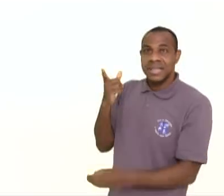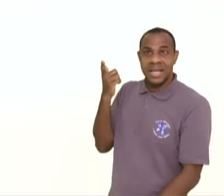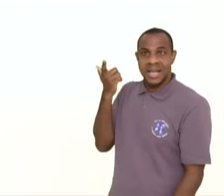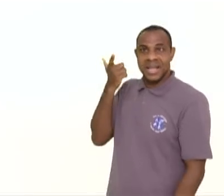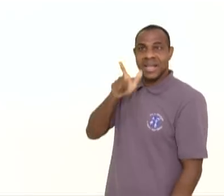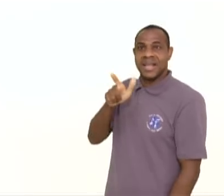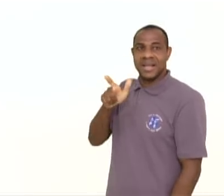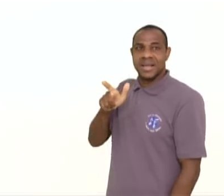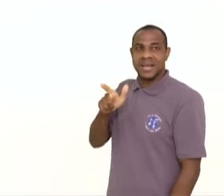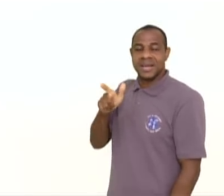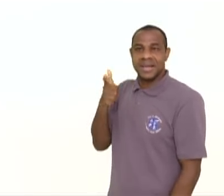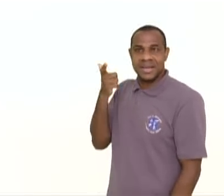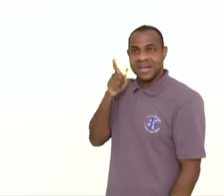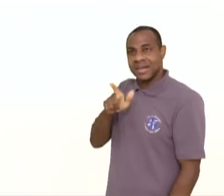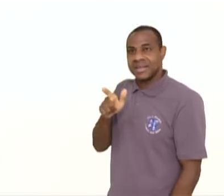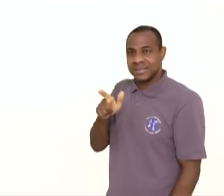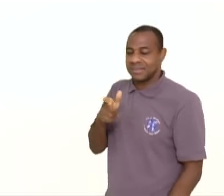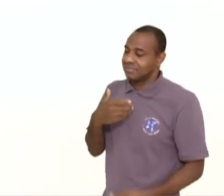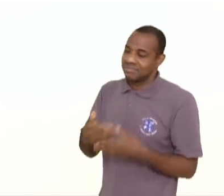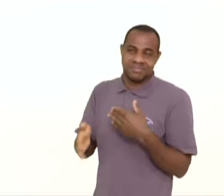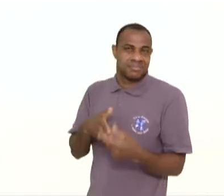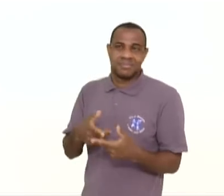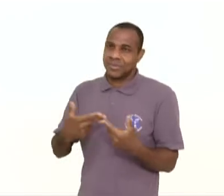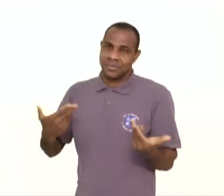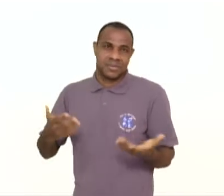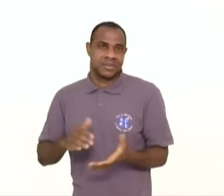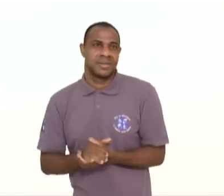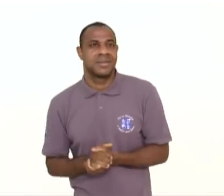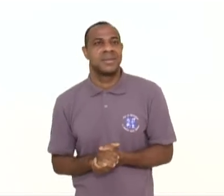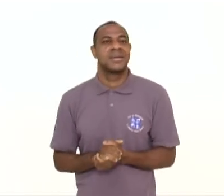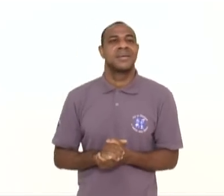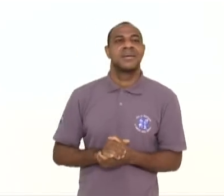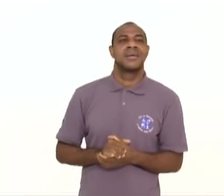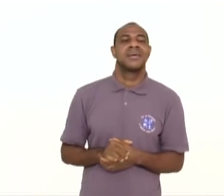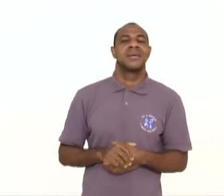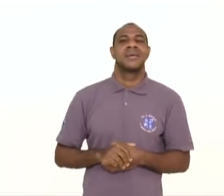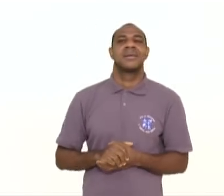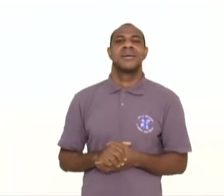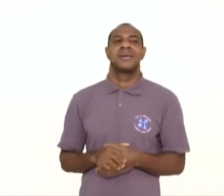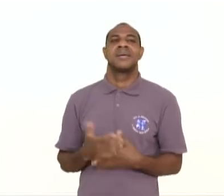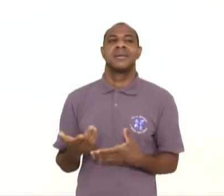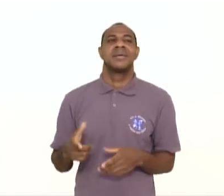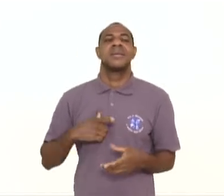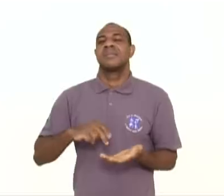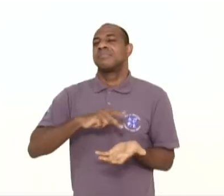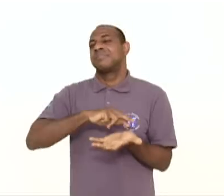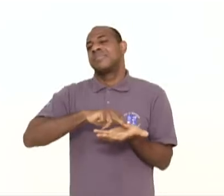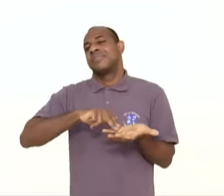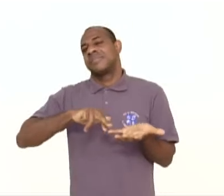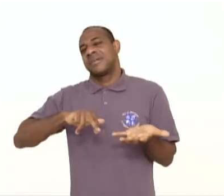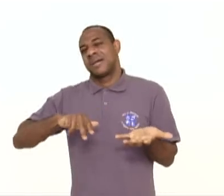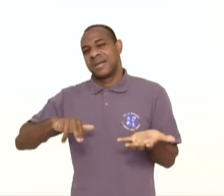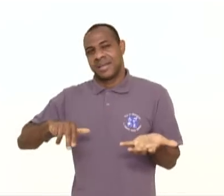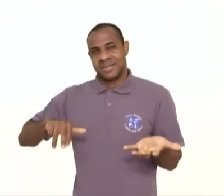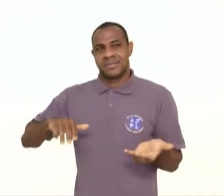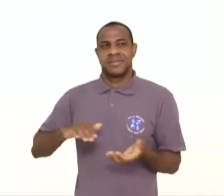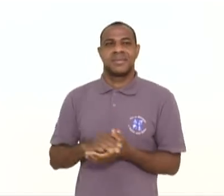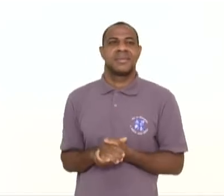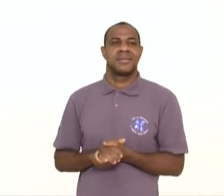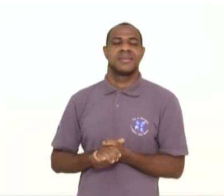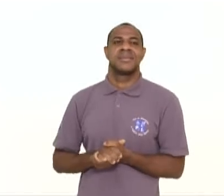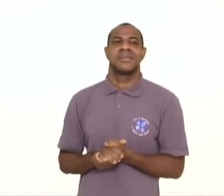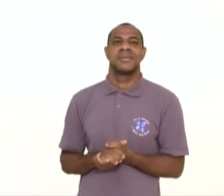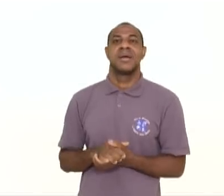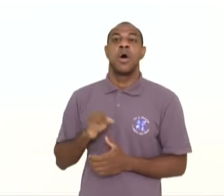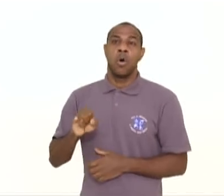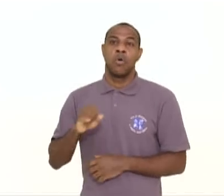alguma forma de prêmio, né? As variantes podem incluir limite de tempo para se acertar, formação de grupos, penalidades para quando ninguém